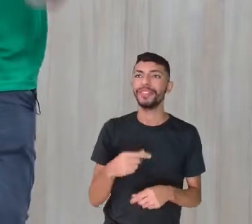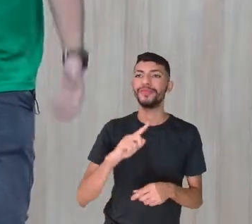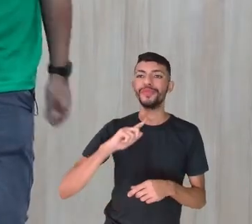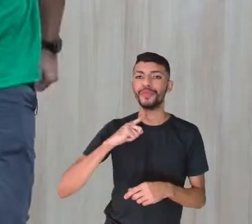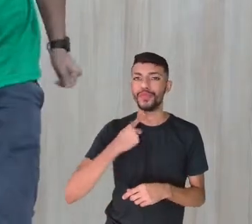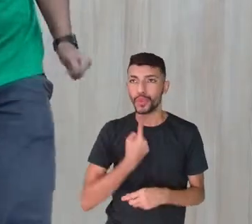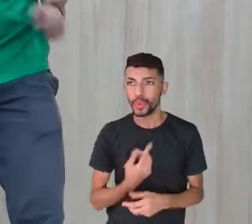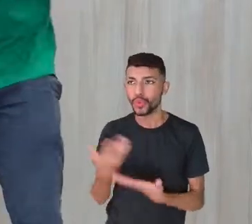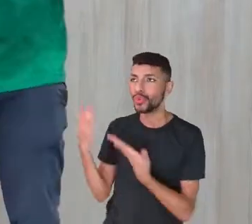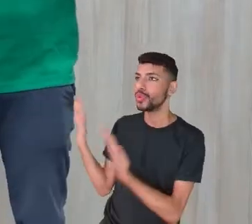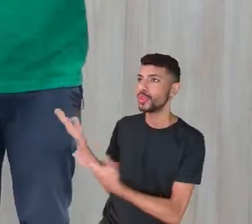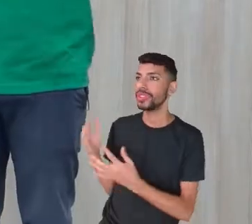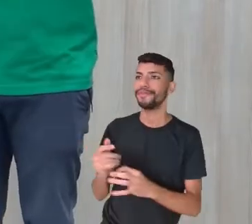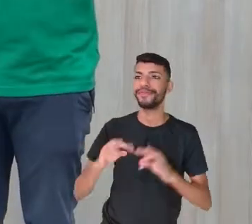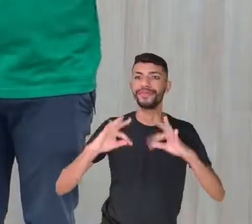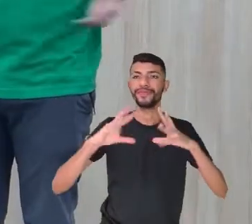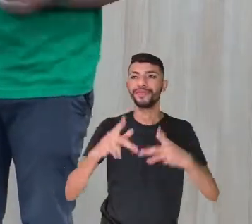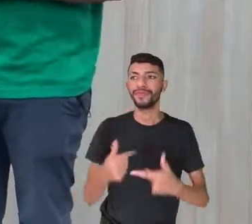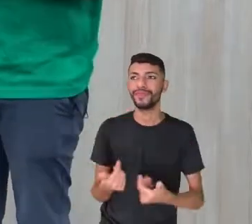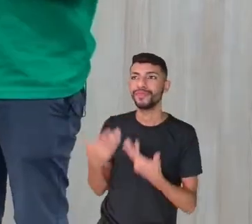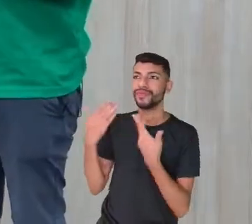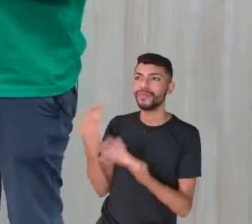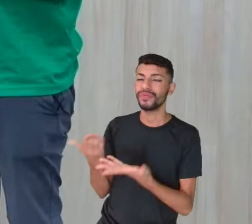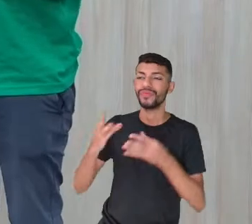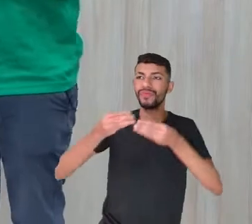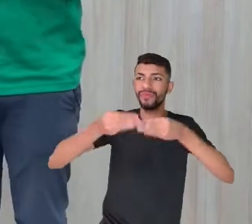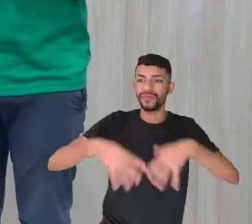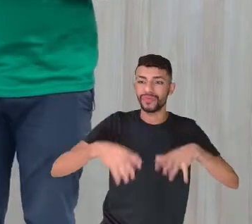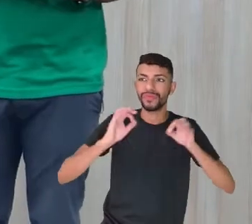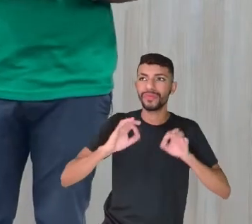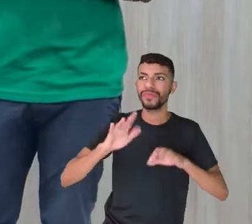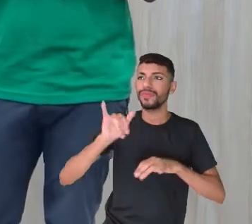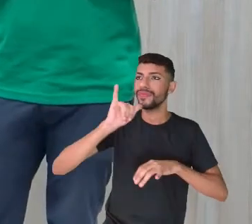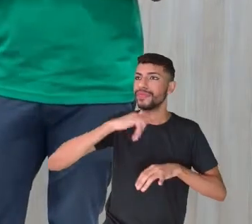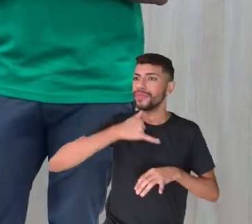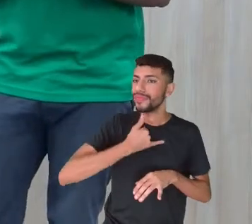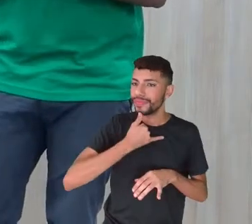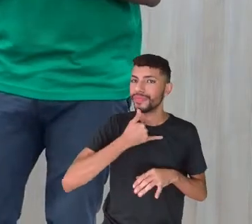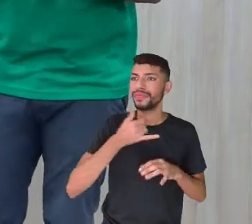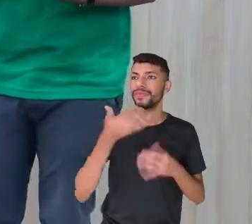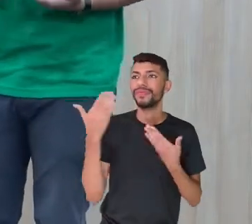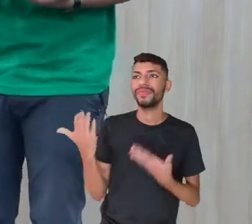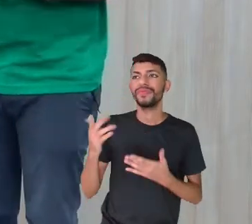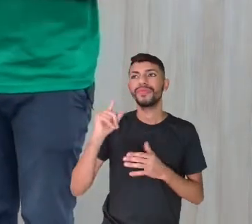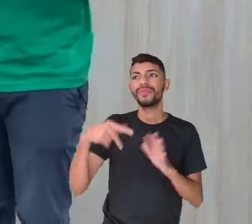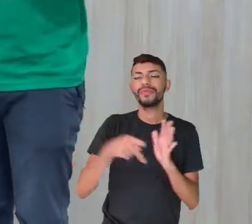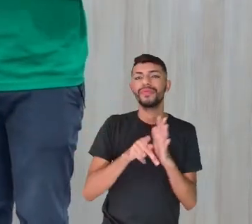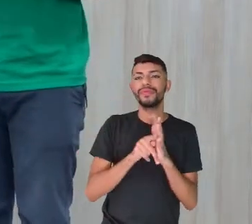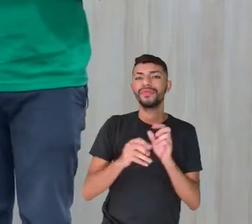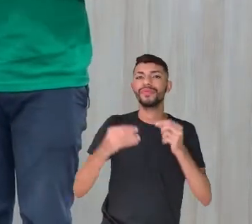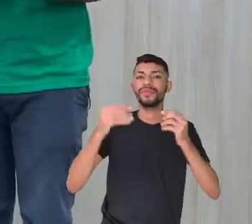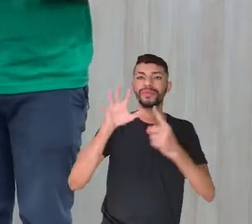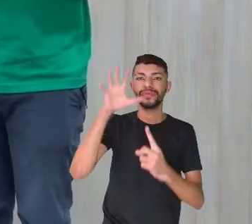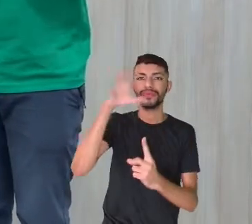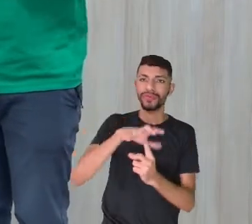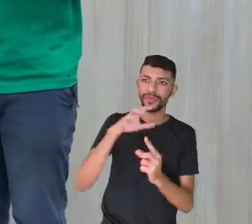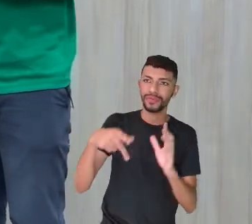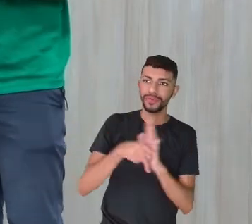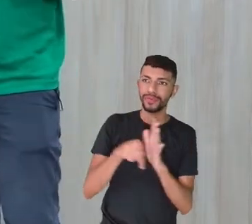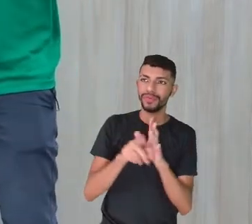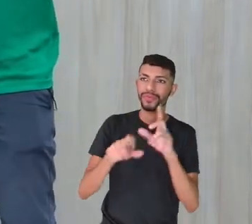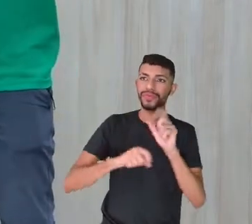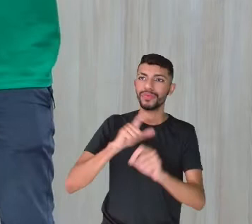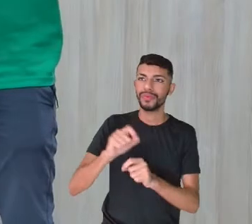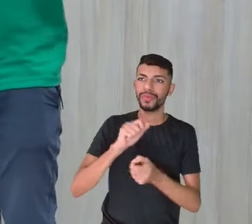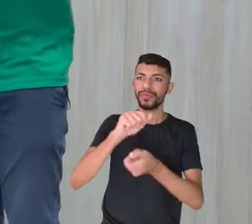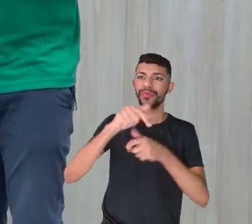têm que conviver com toda essa situação, né, e infelizmente isso é uma consequência da atividade